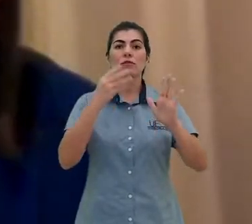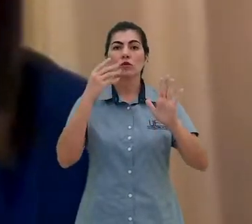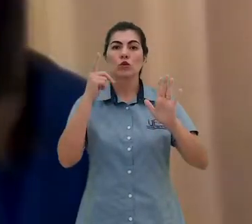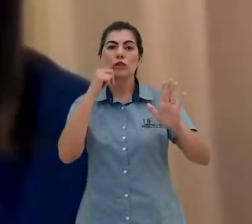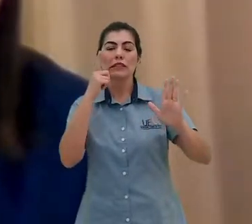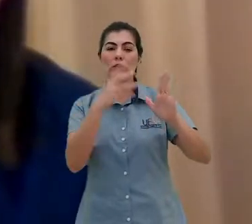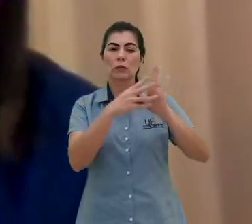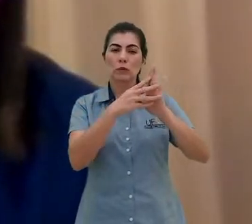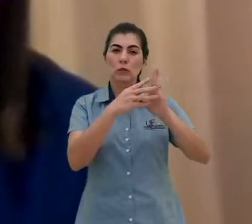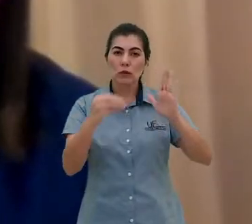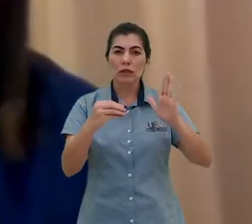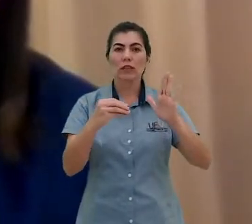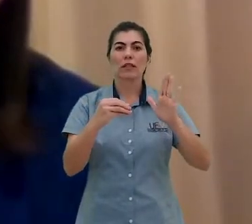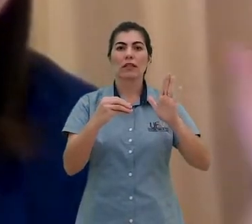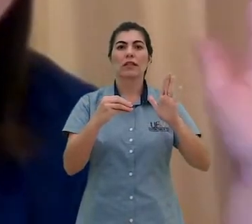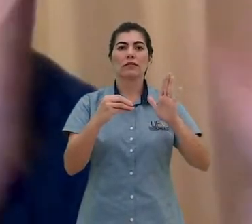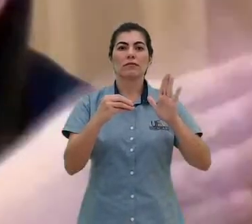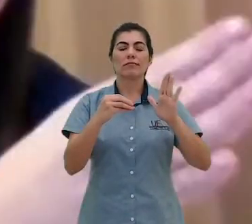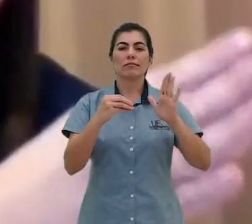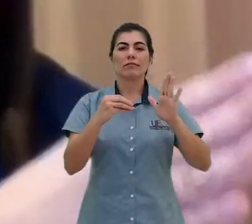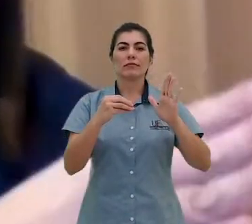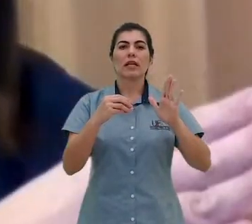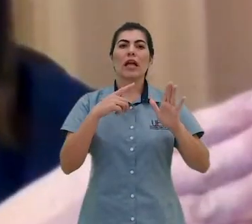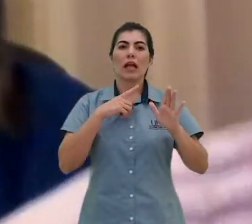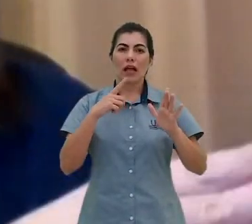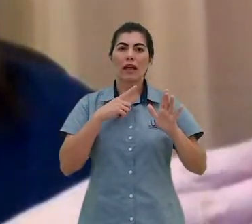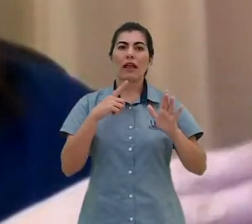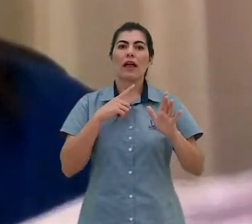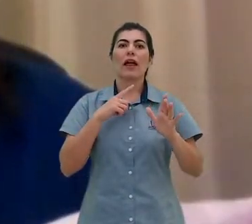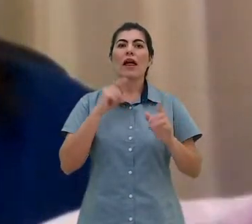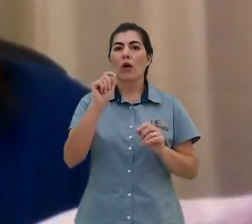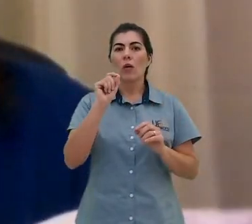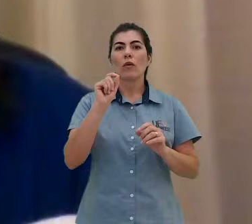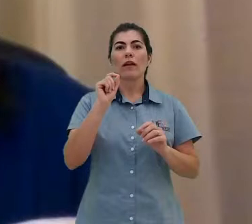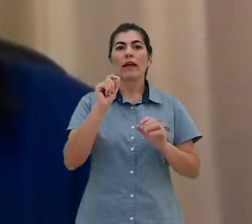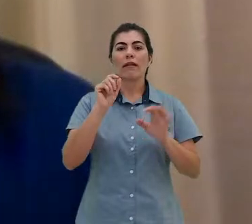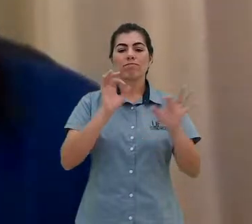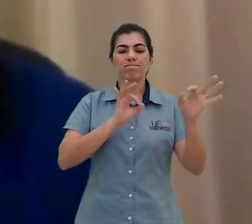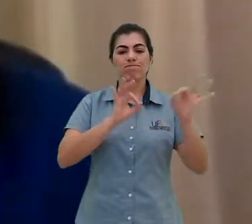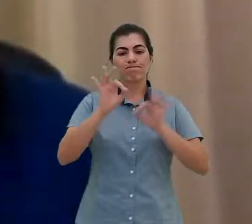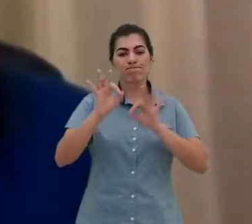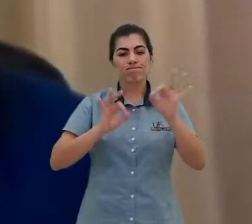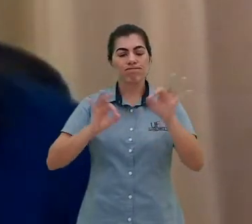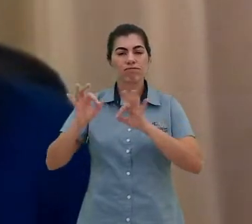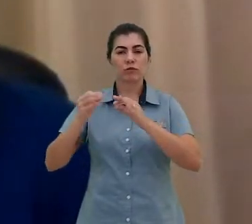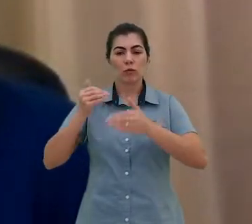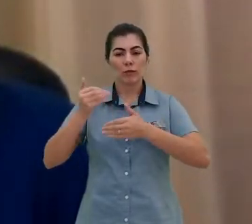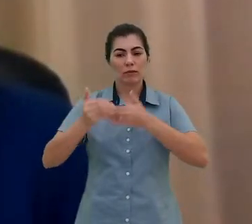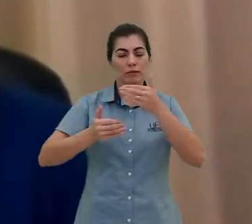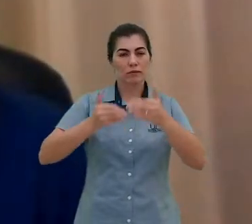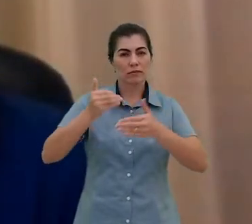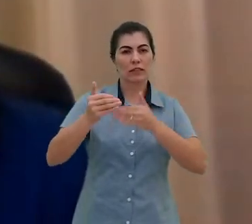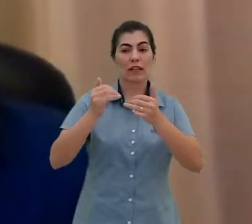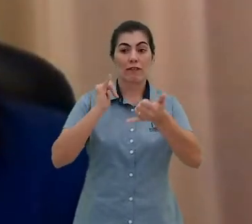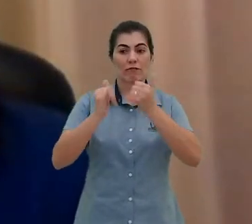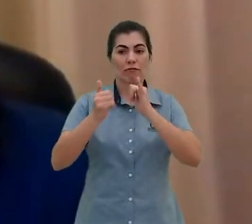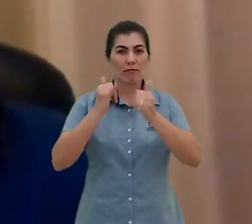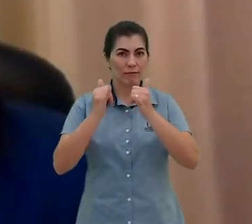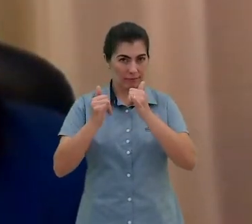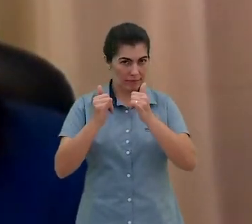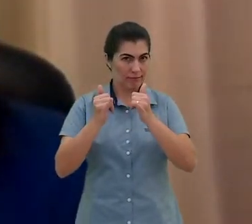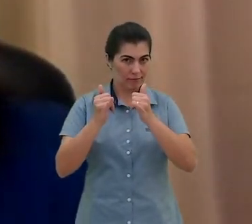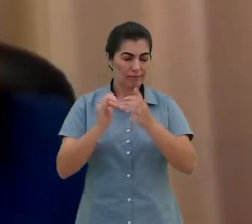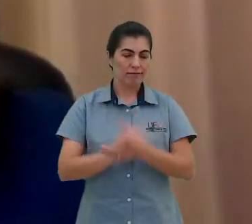mais da metade certamente do tempo gasto é com essa parte de pré-processamento. Tá? Então é algo muito,